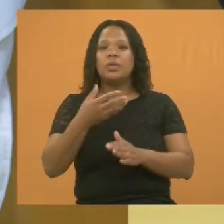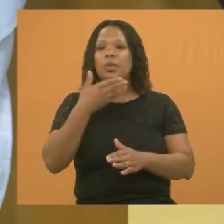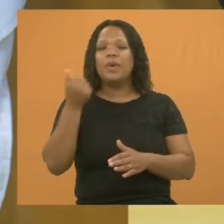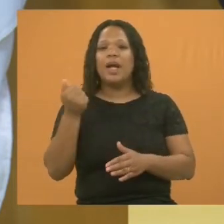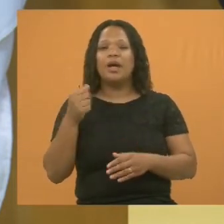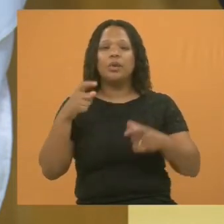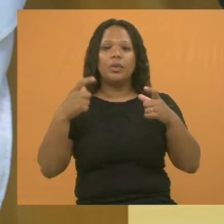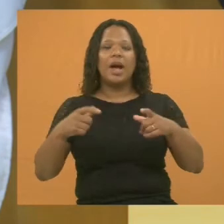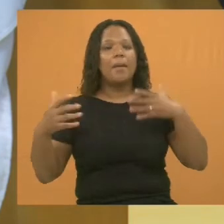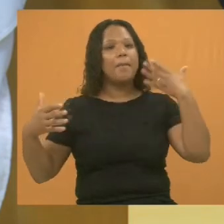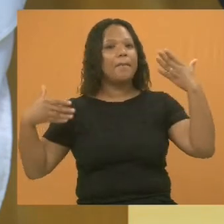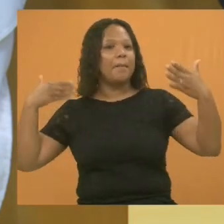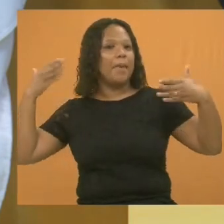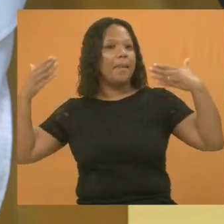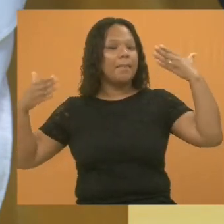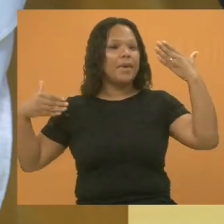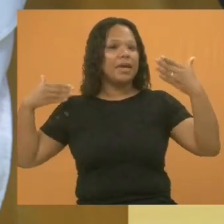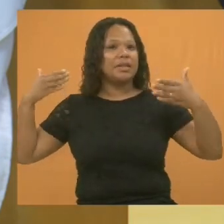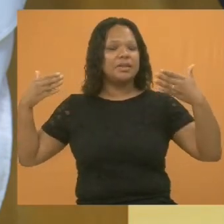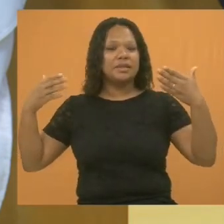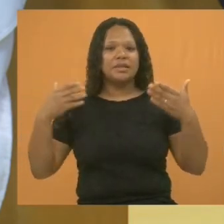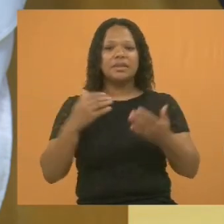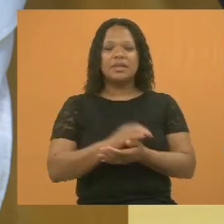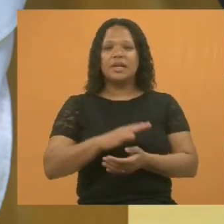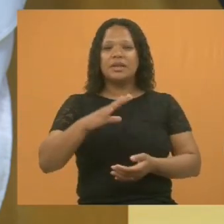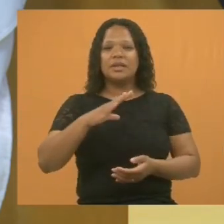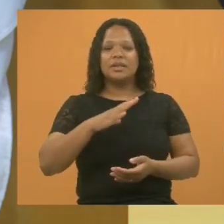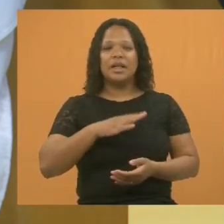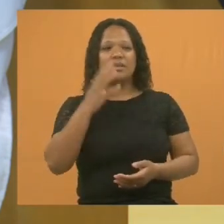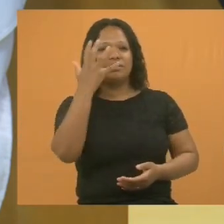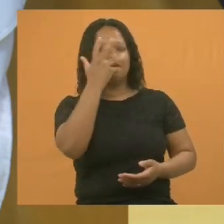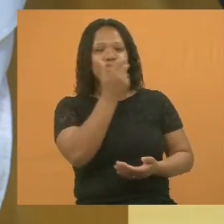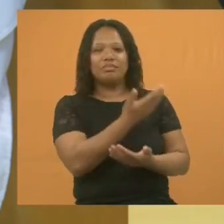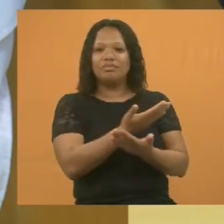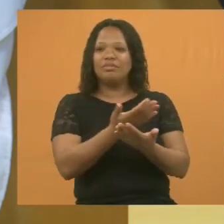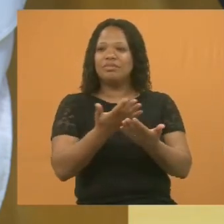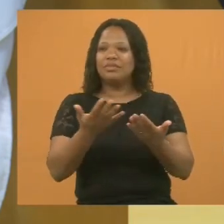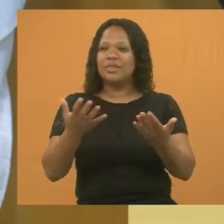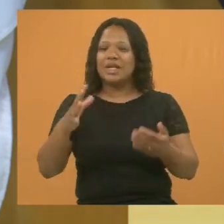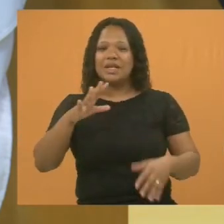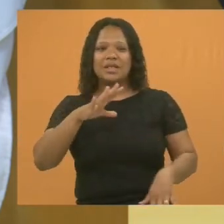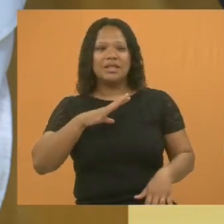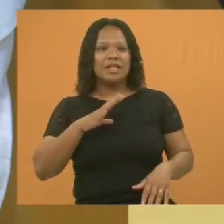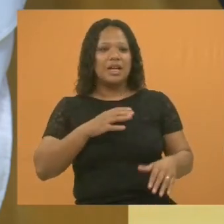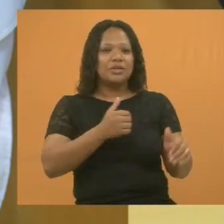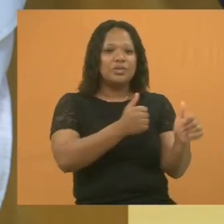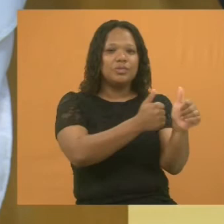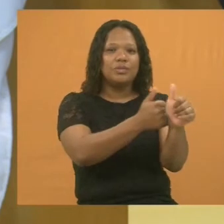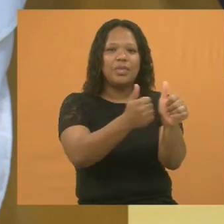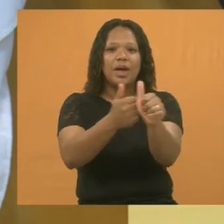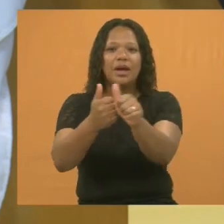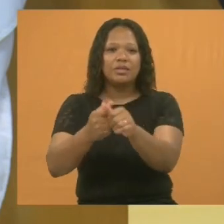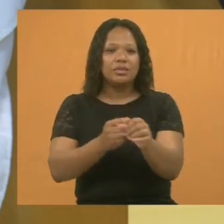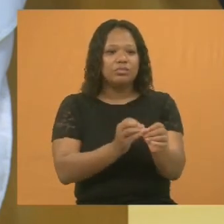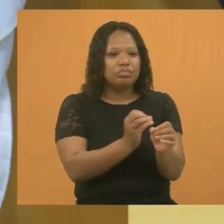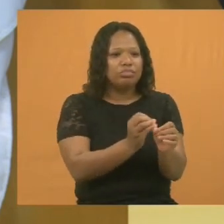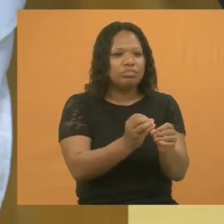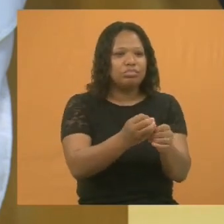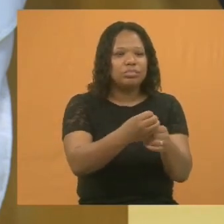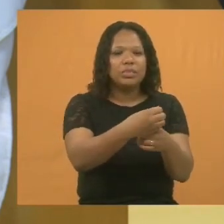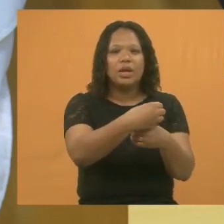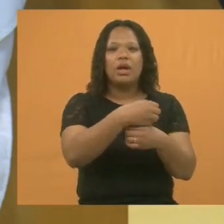pessoas por ano. Mas não é apenas a cidade de Gramado, são as cidades periféricas,